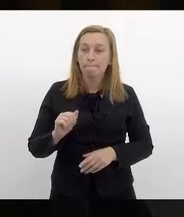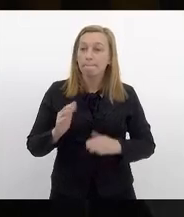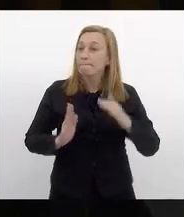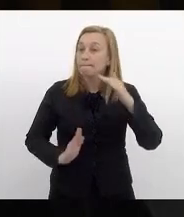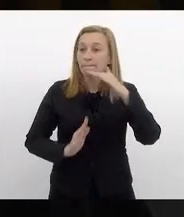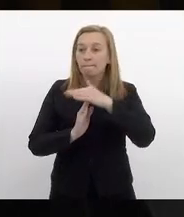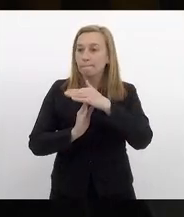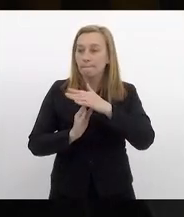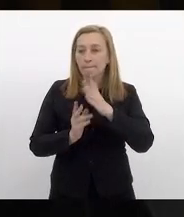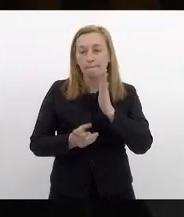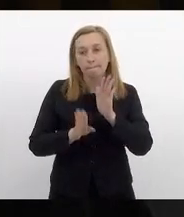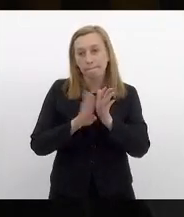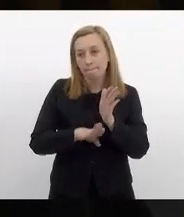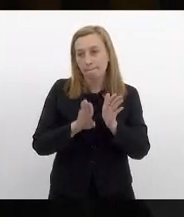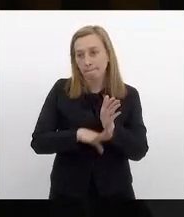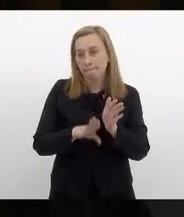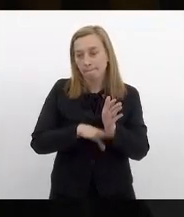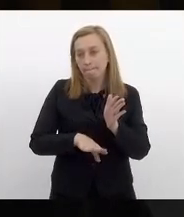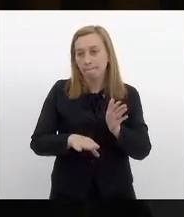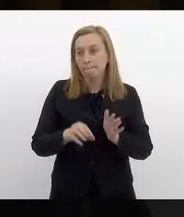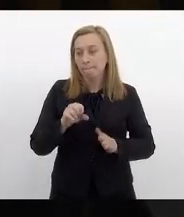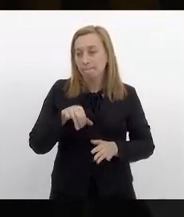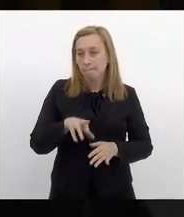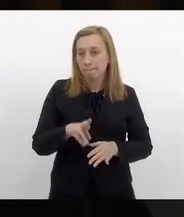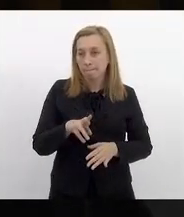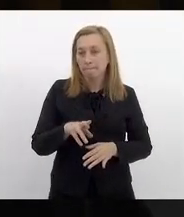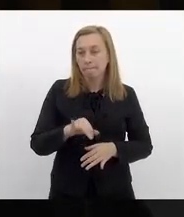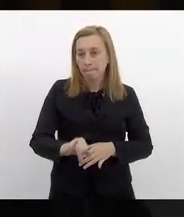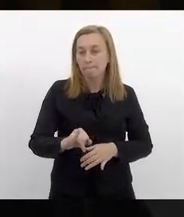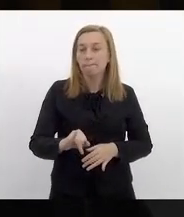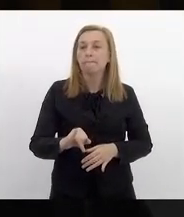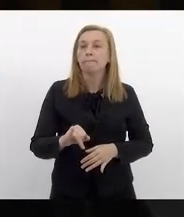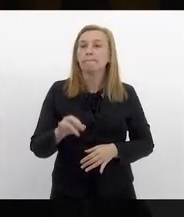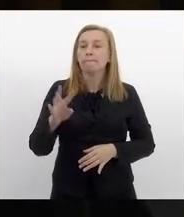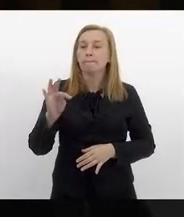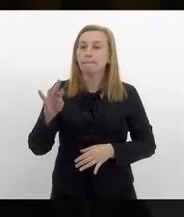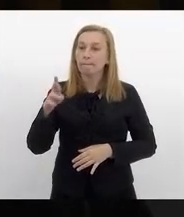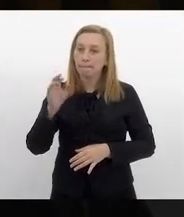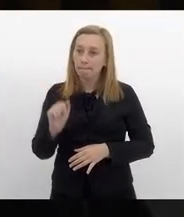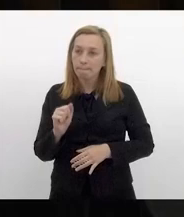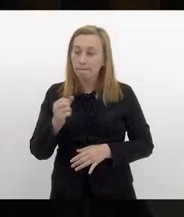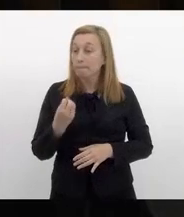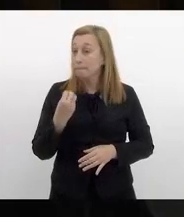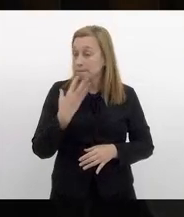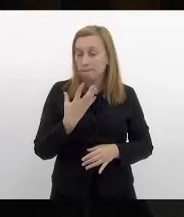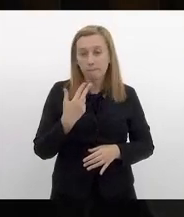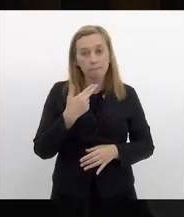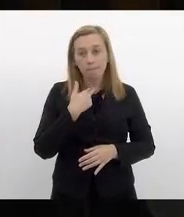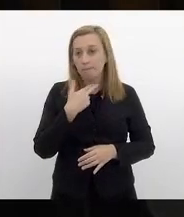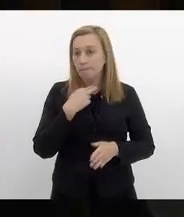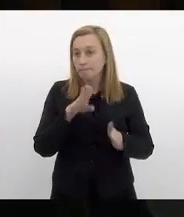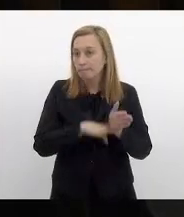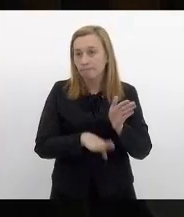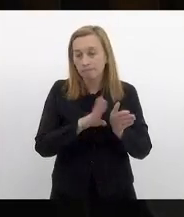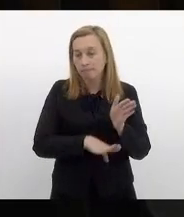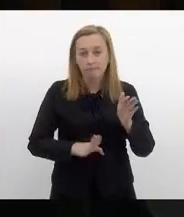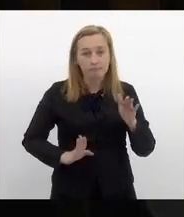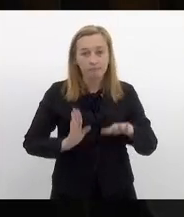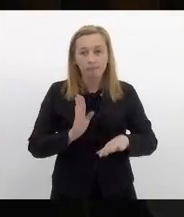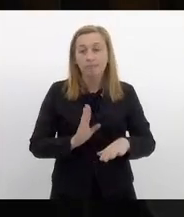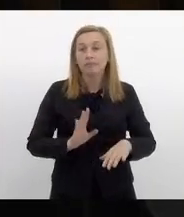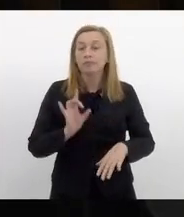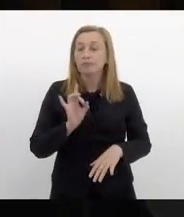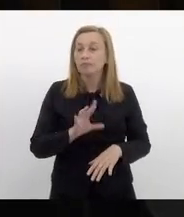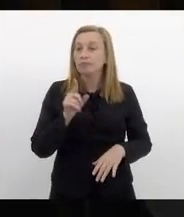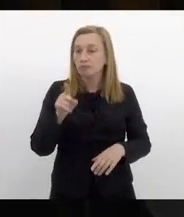de despesa. Se tua receita for ótima, você não pode gastar. O máximo que você